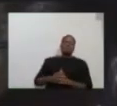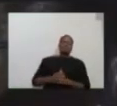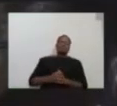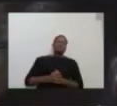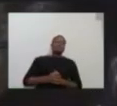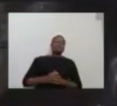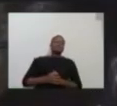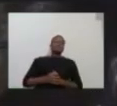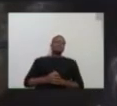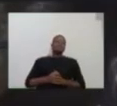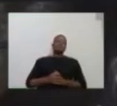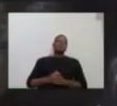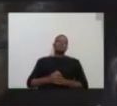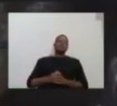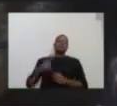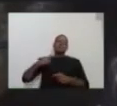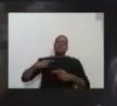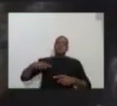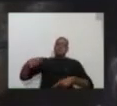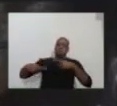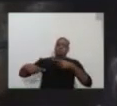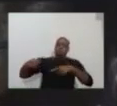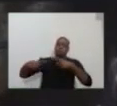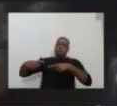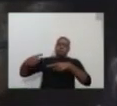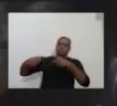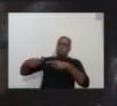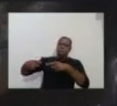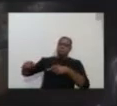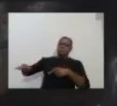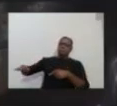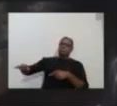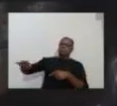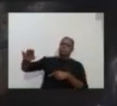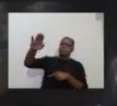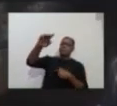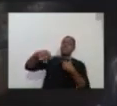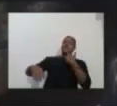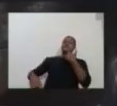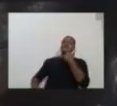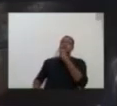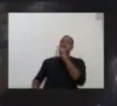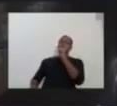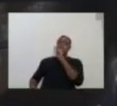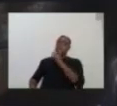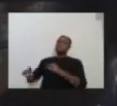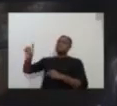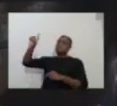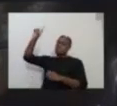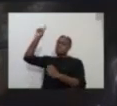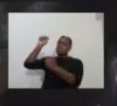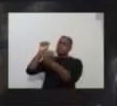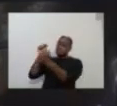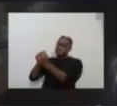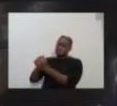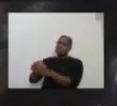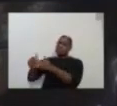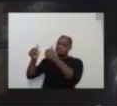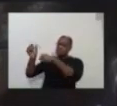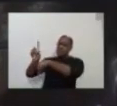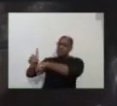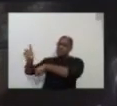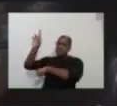dizendo assim, Deus lhe acompanhe, seu doutor. Vencer não fez meu favor, me deixou só, feito